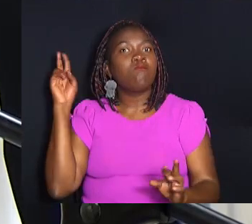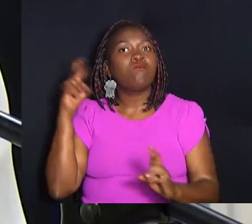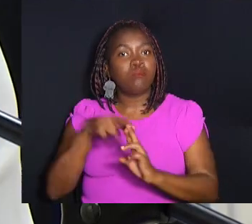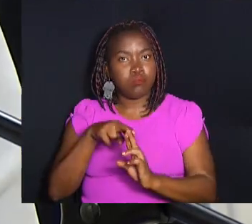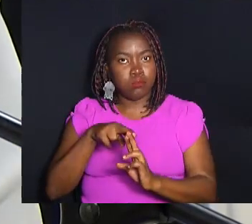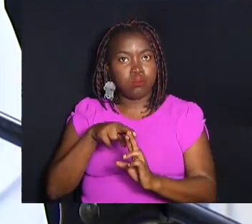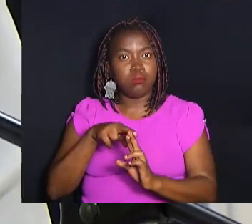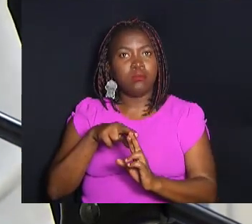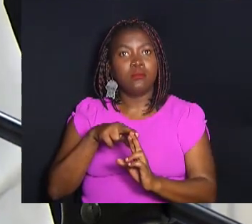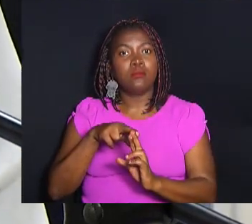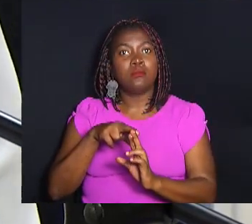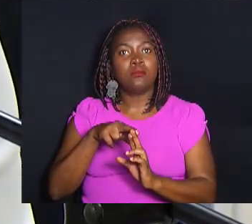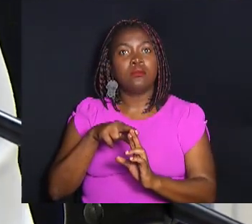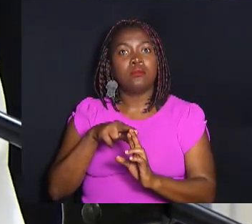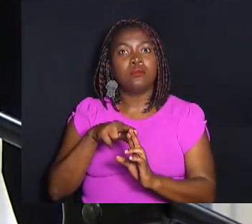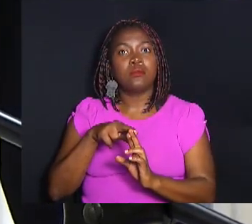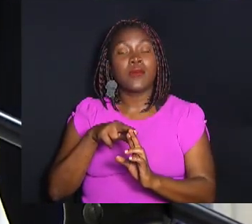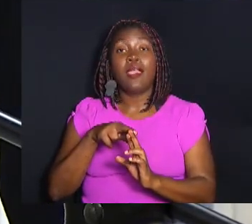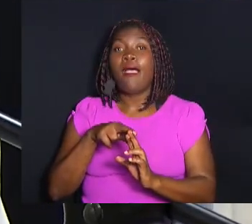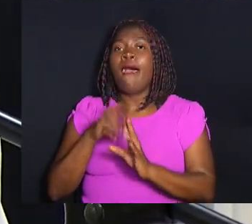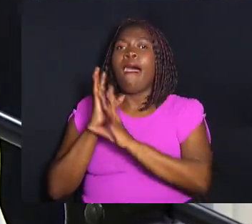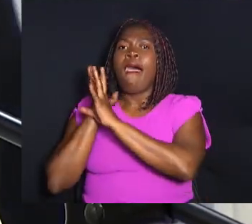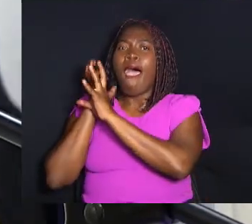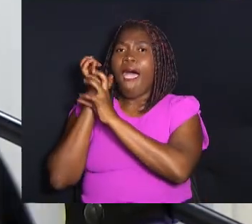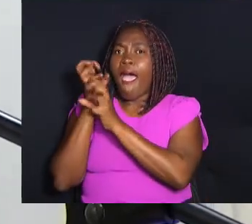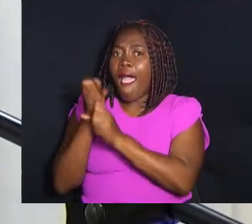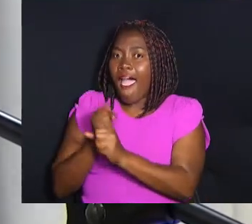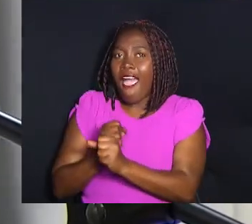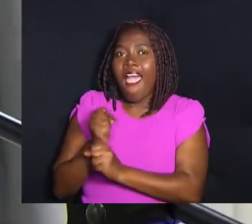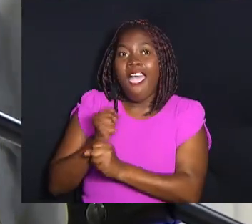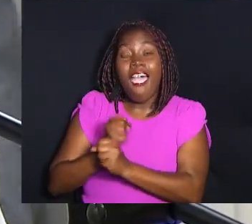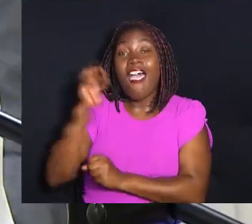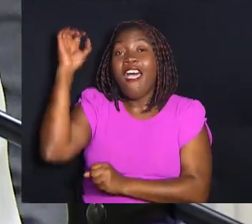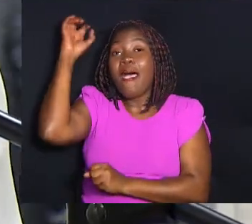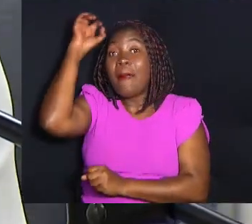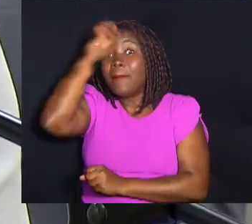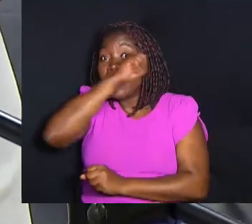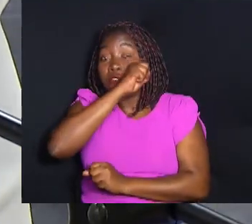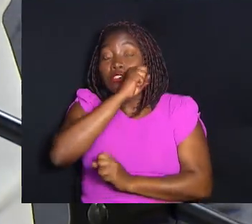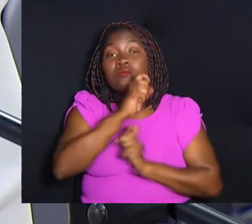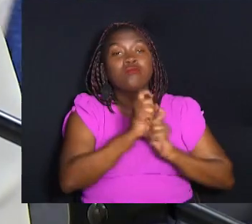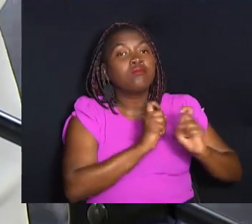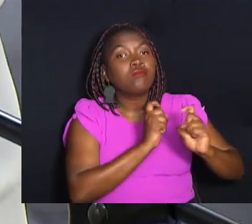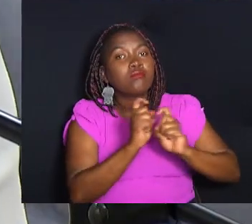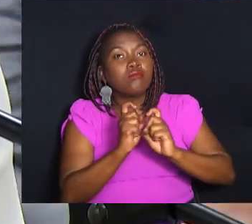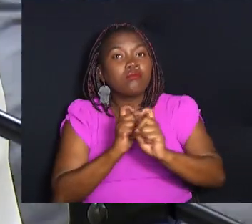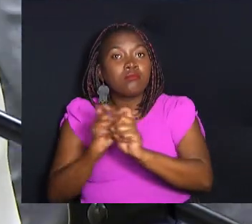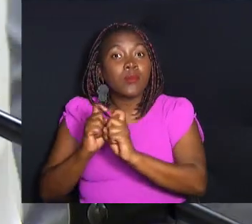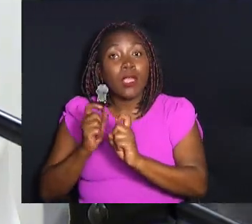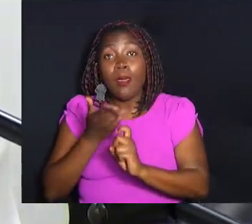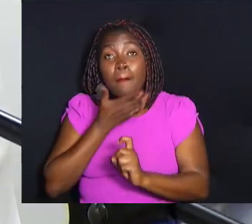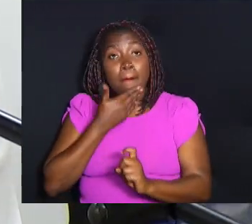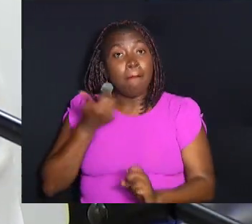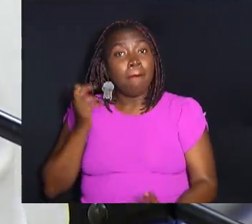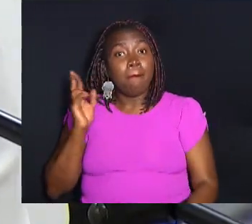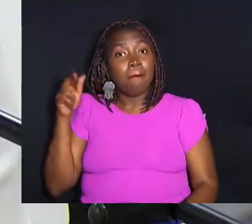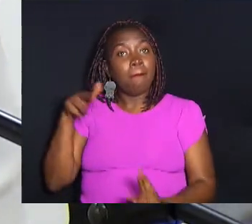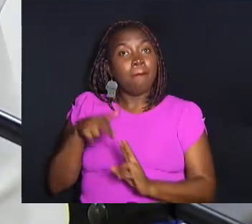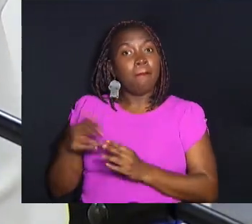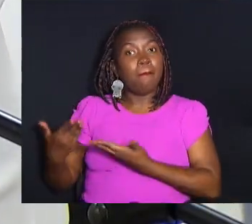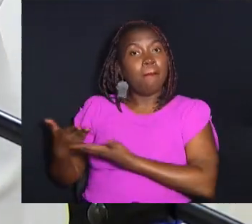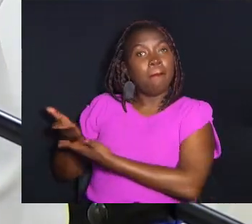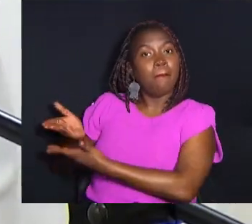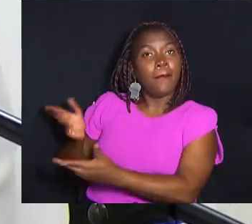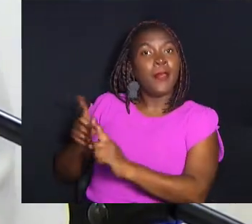forte e representativa ao longo dos anos aprendi a dialogar para melhor